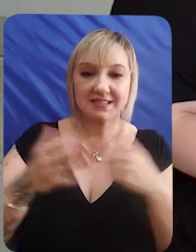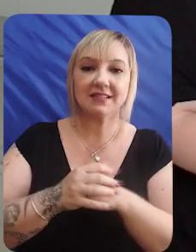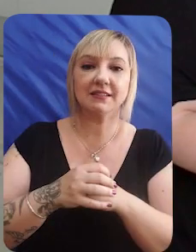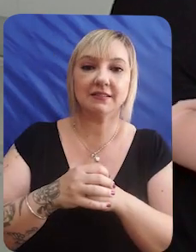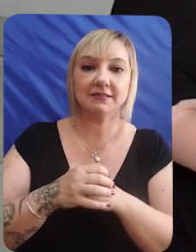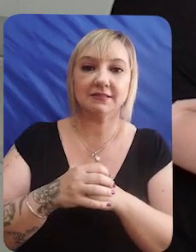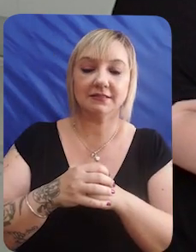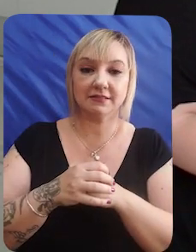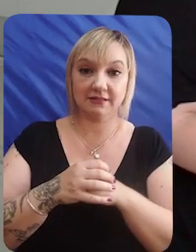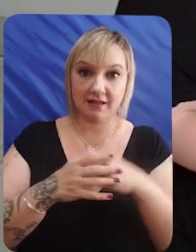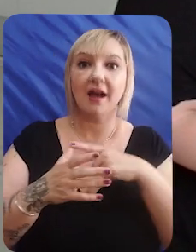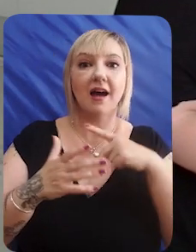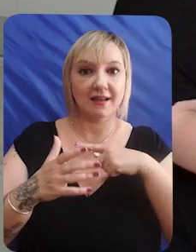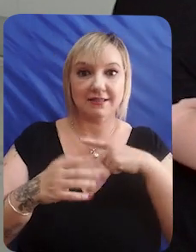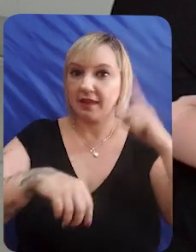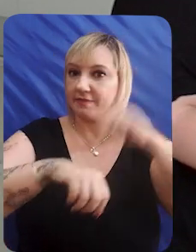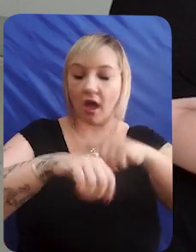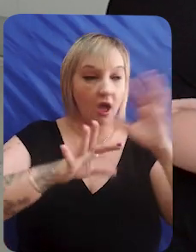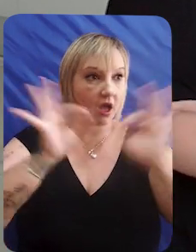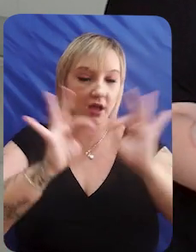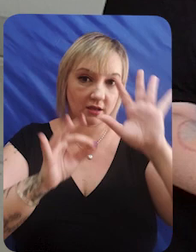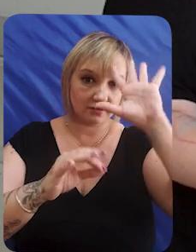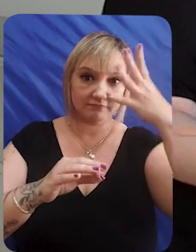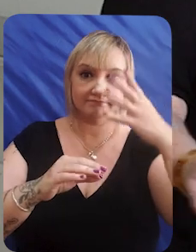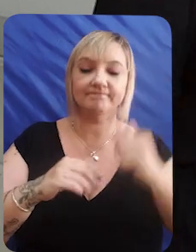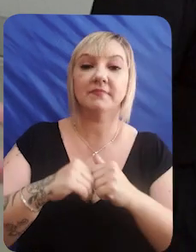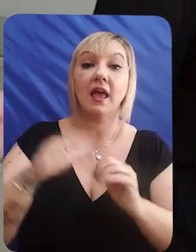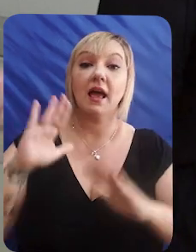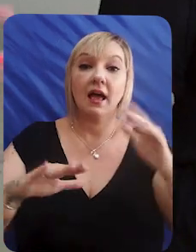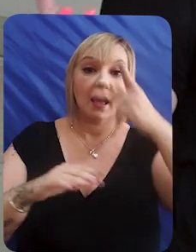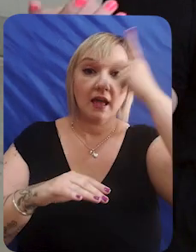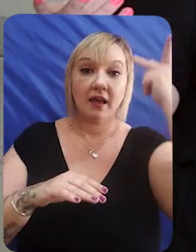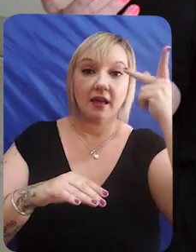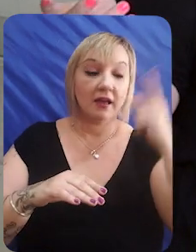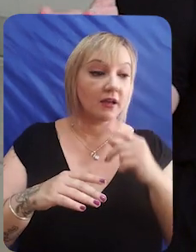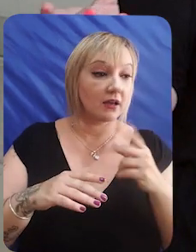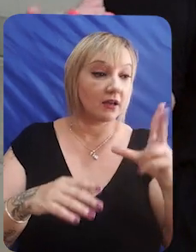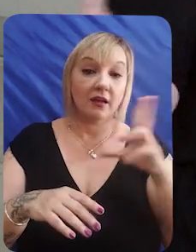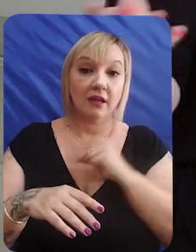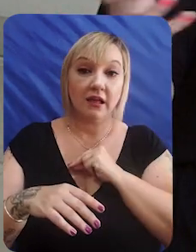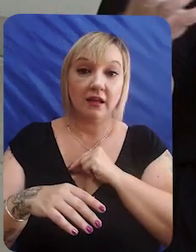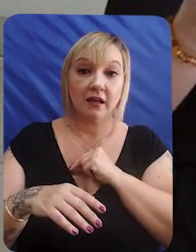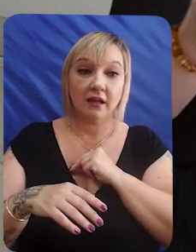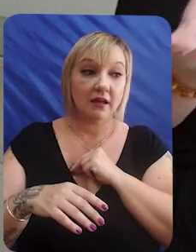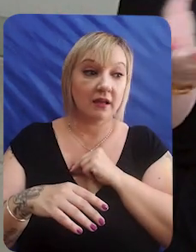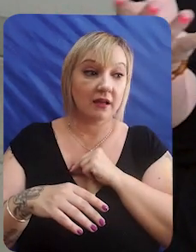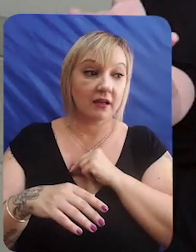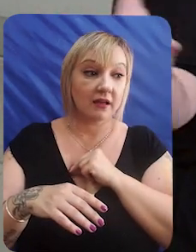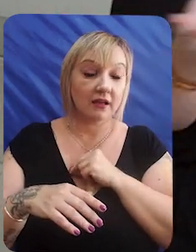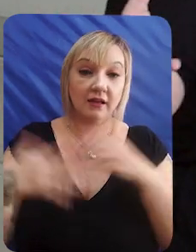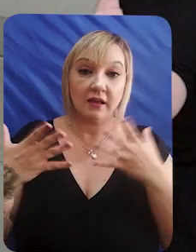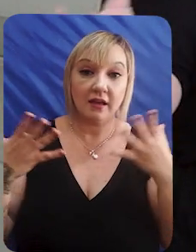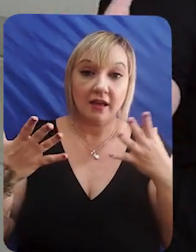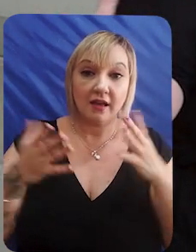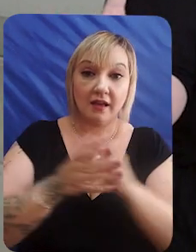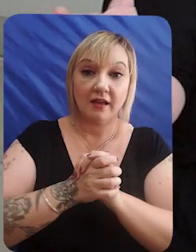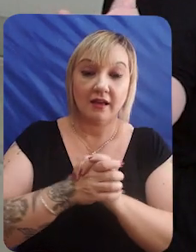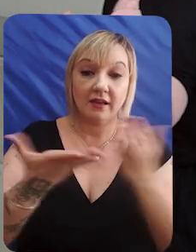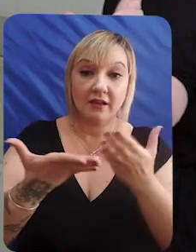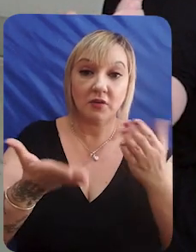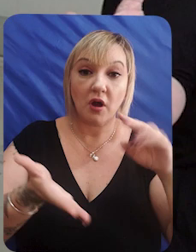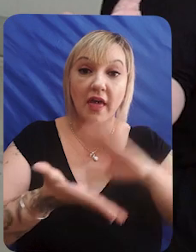Tem que improvisar. Tem que improvisar. Ou às vezes a pessoa fala, meu Deus do céu, liberaram agora o cachê